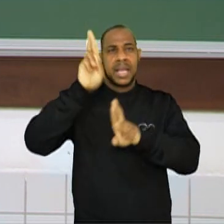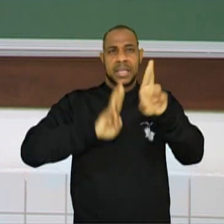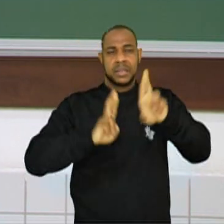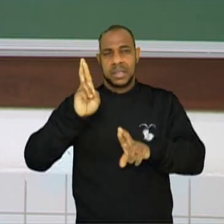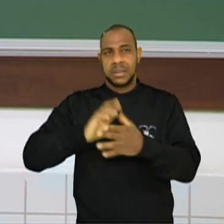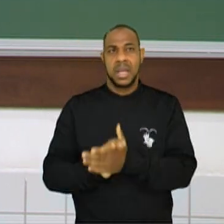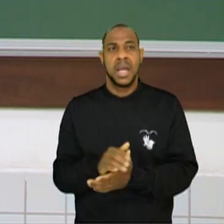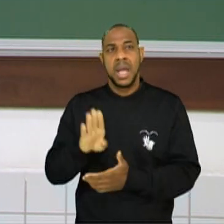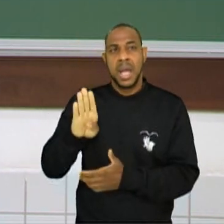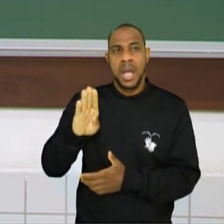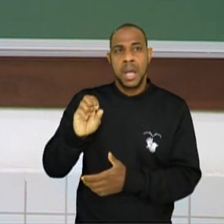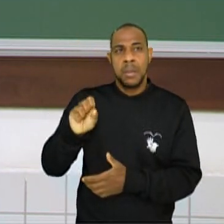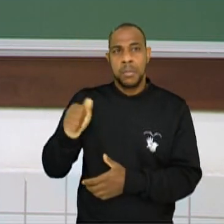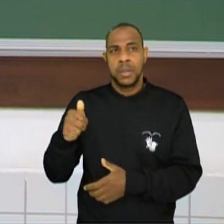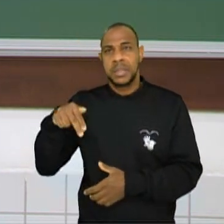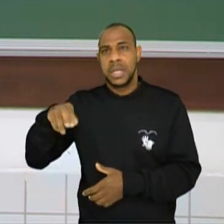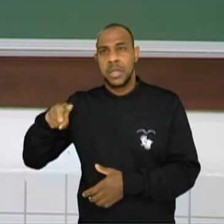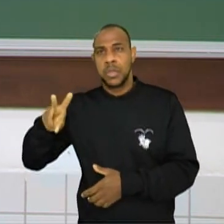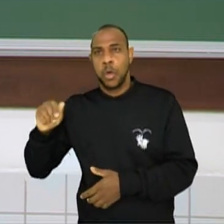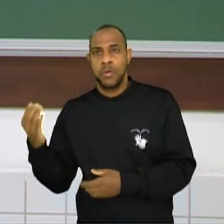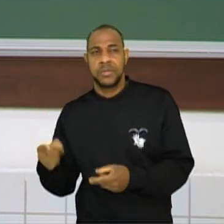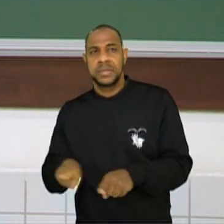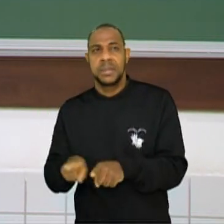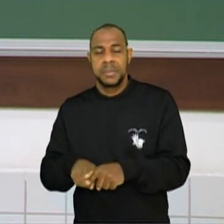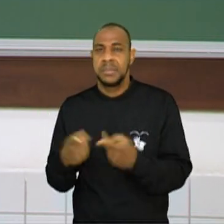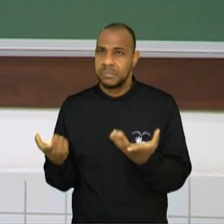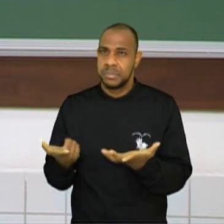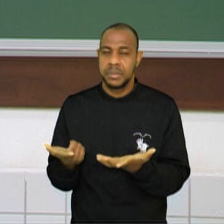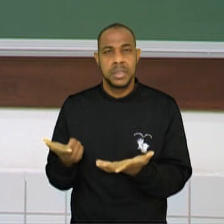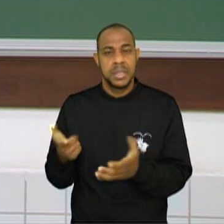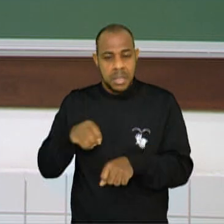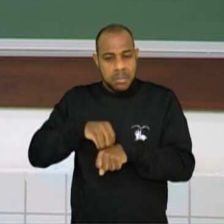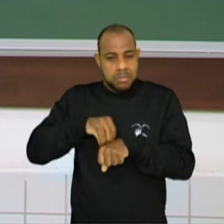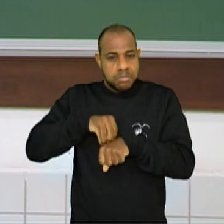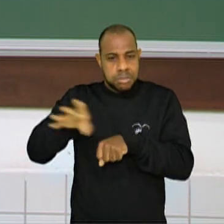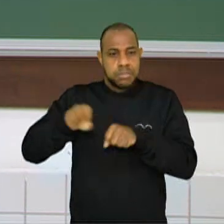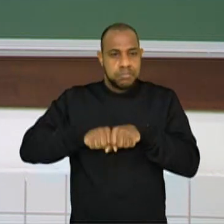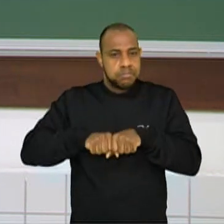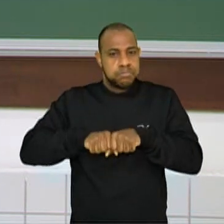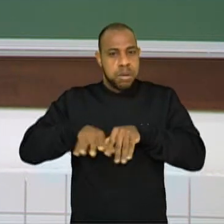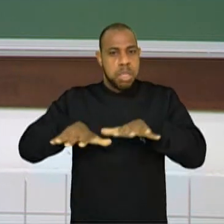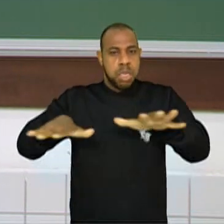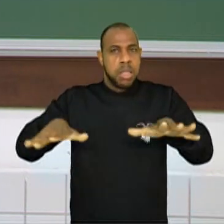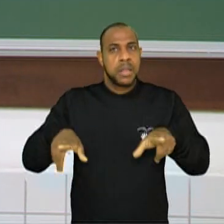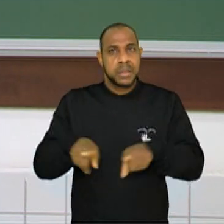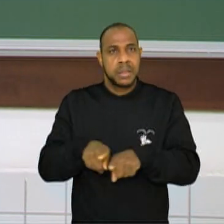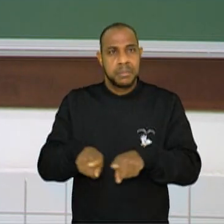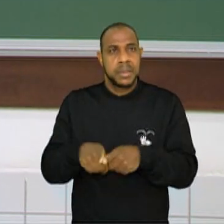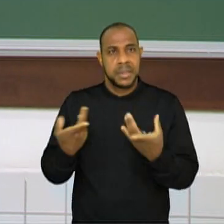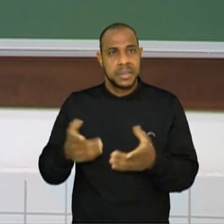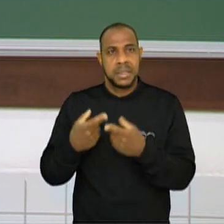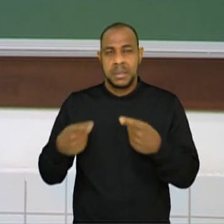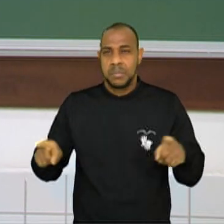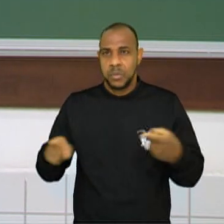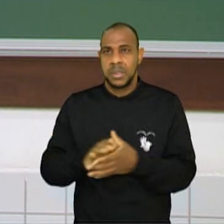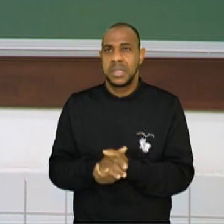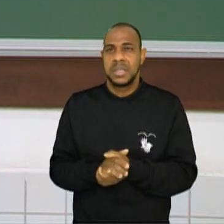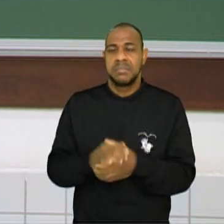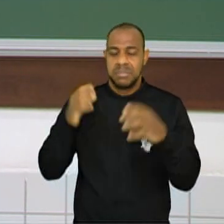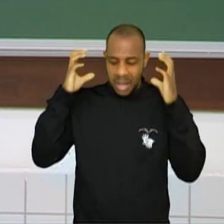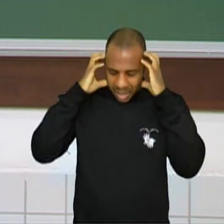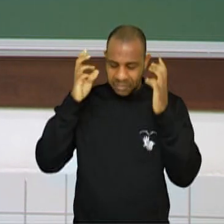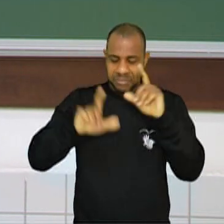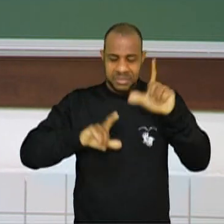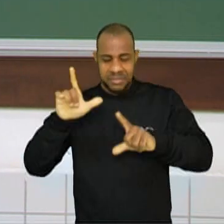ganha o mundo por estarmos inseridos num tipo de cultura produzida para as massas. O rádio, a TV, o